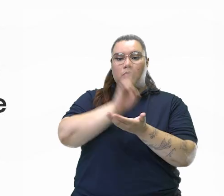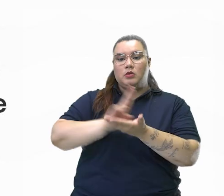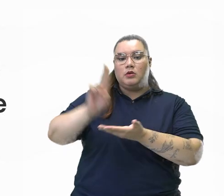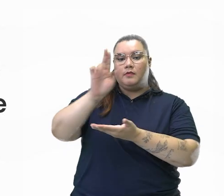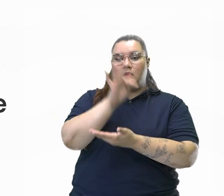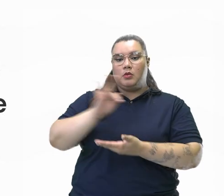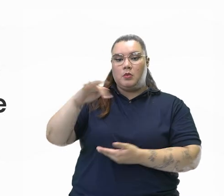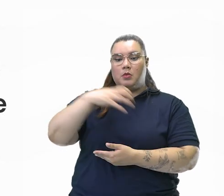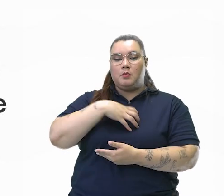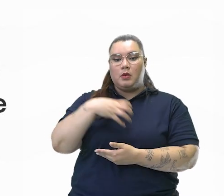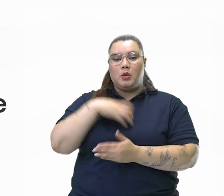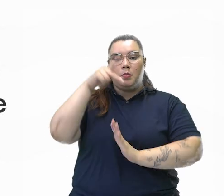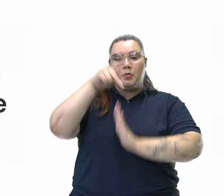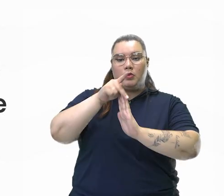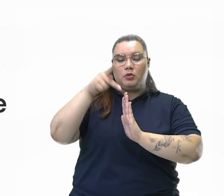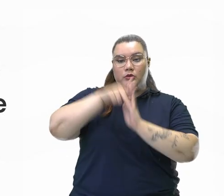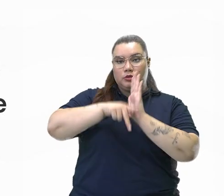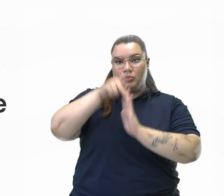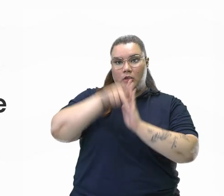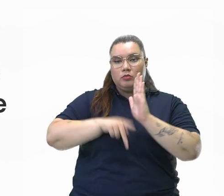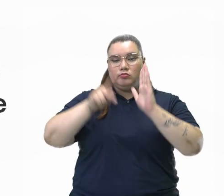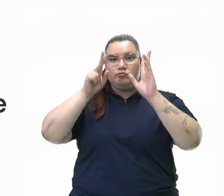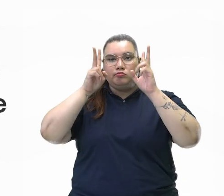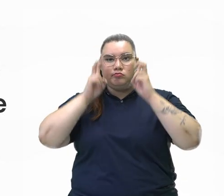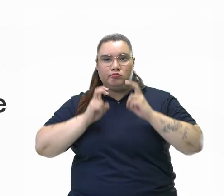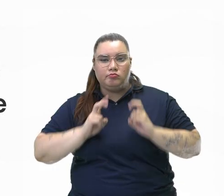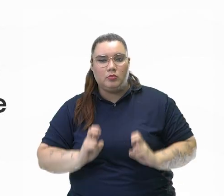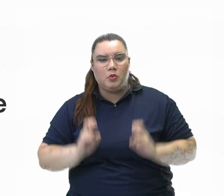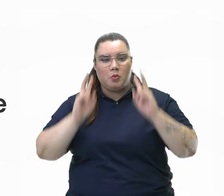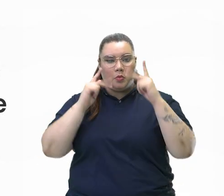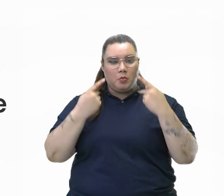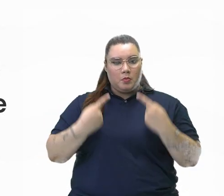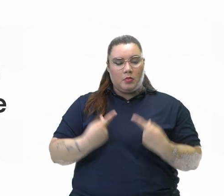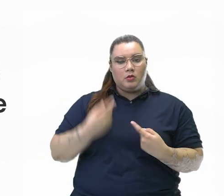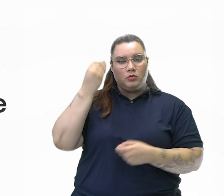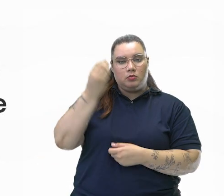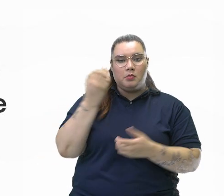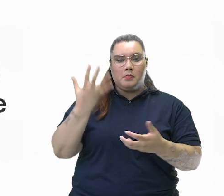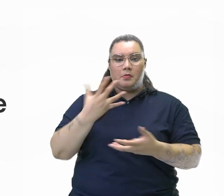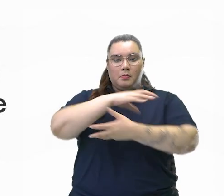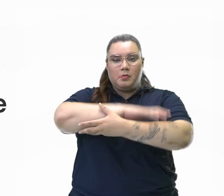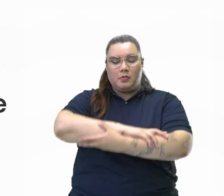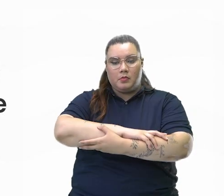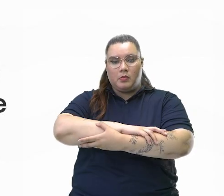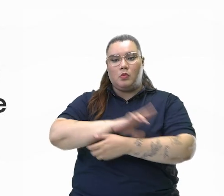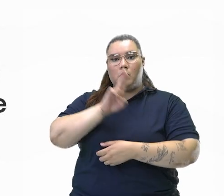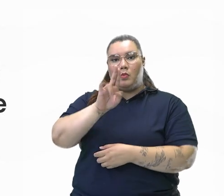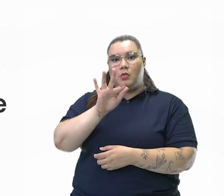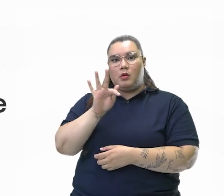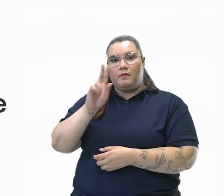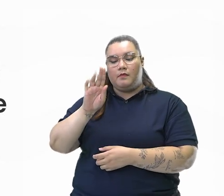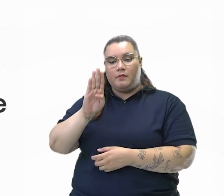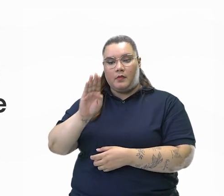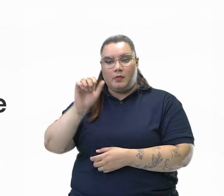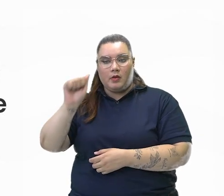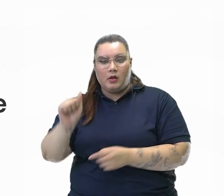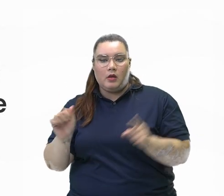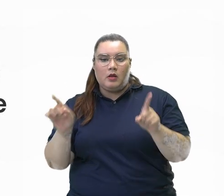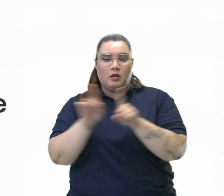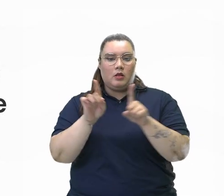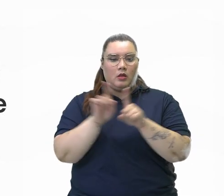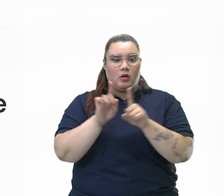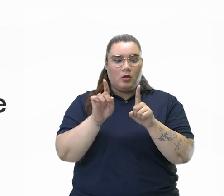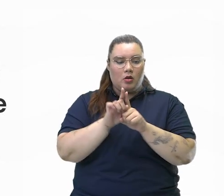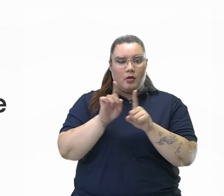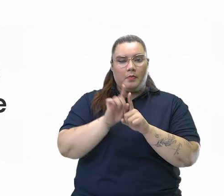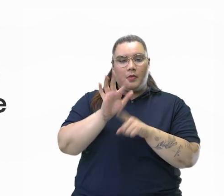Bahia, pelo Programa de Patologia Humana e Experimental, parceria entre o UFBA